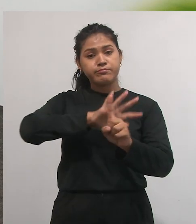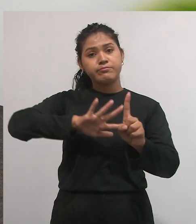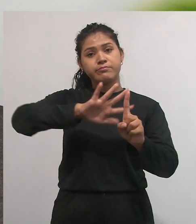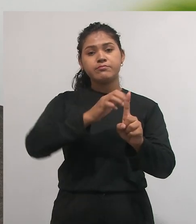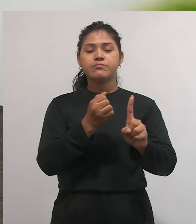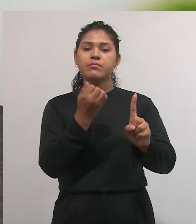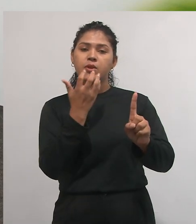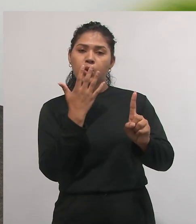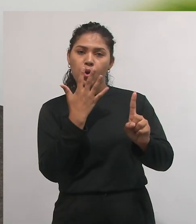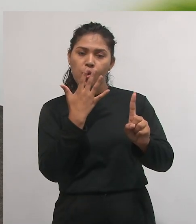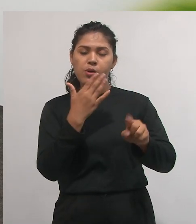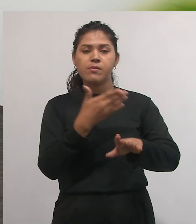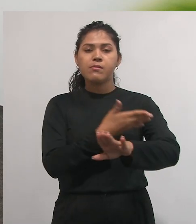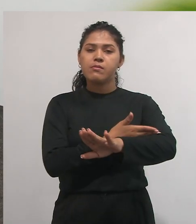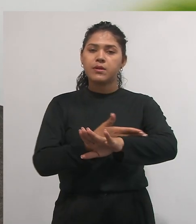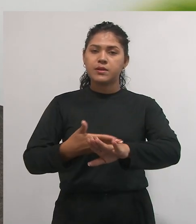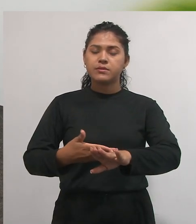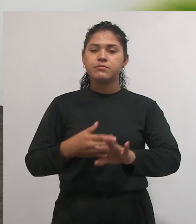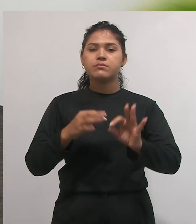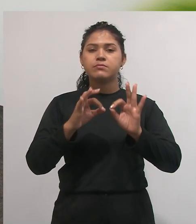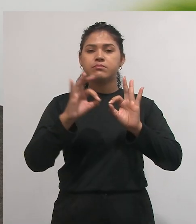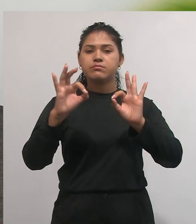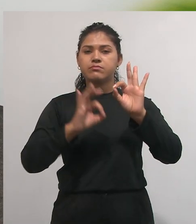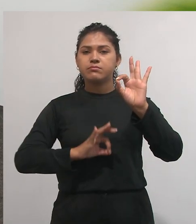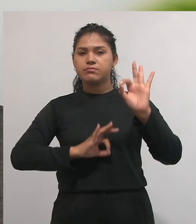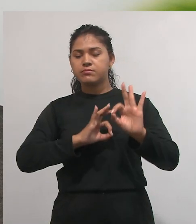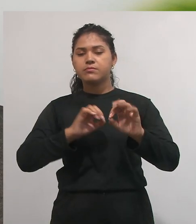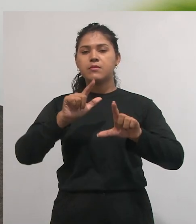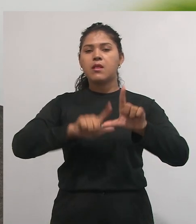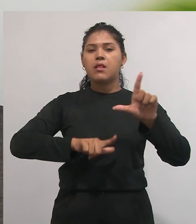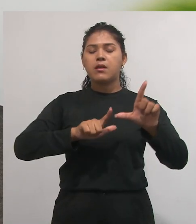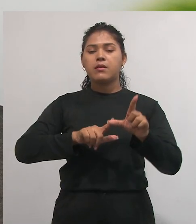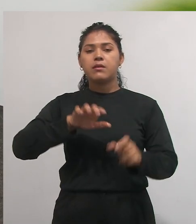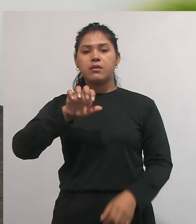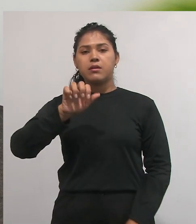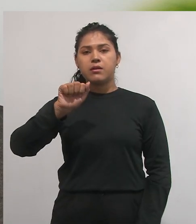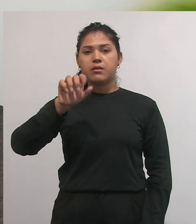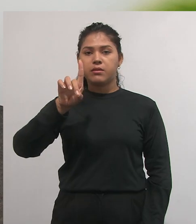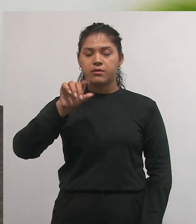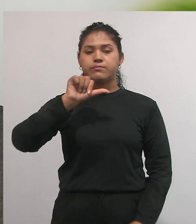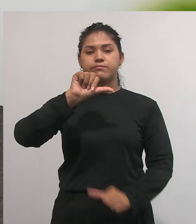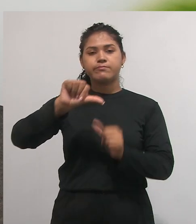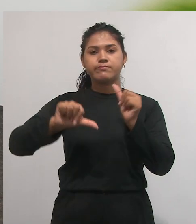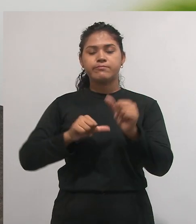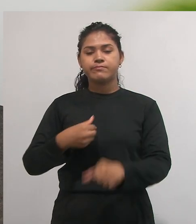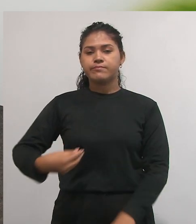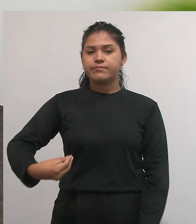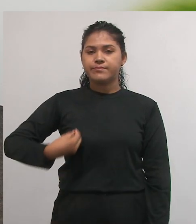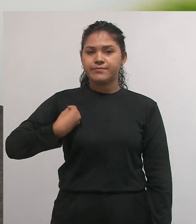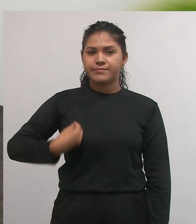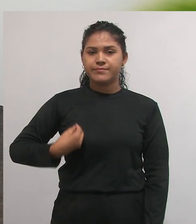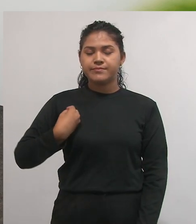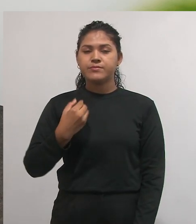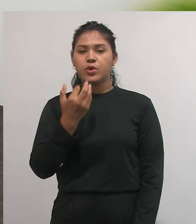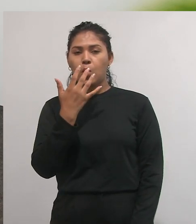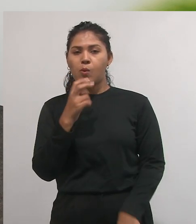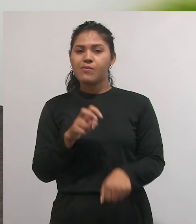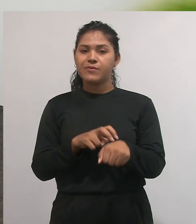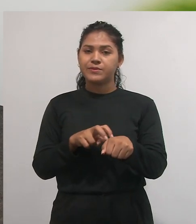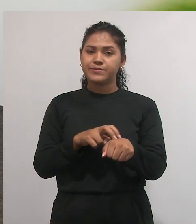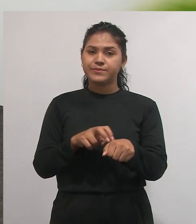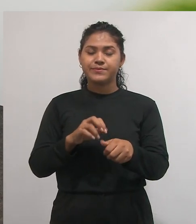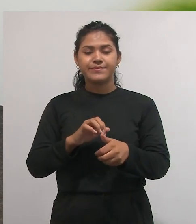Ao fundo tem uma parede branca com os dizeres EAD mudando realidades, na